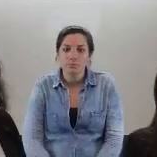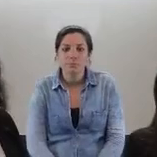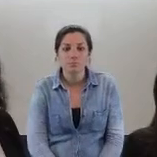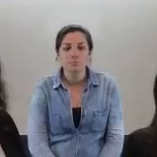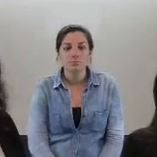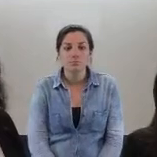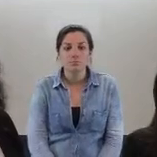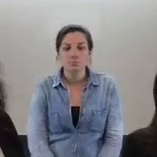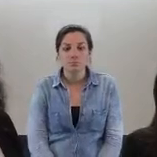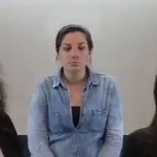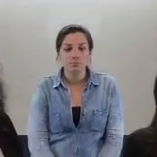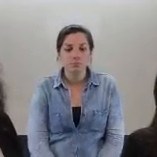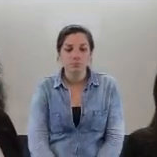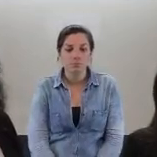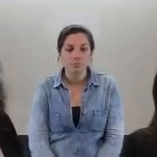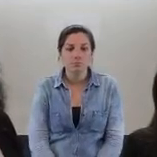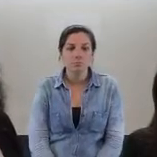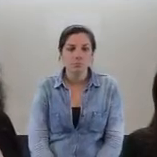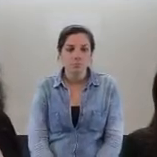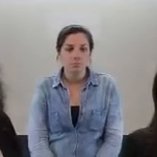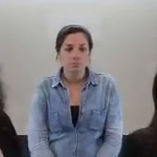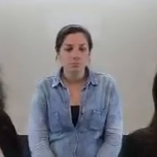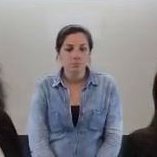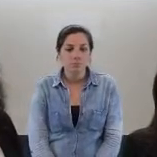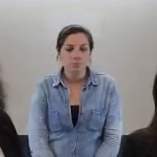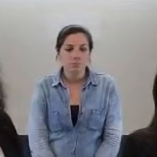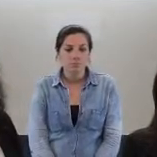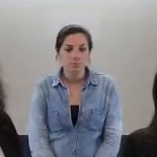Eu quero passar, então, eu posso clicar aqui em habilitar,